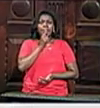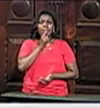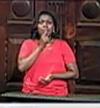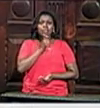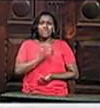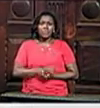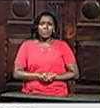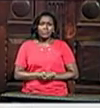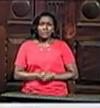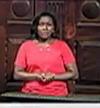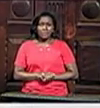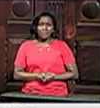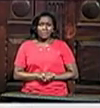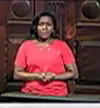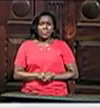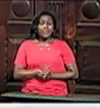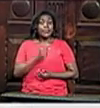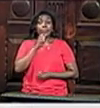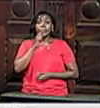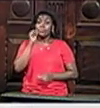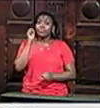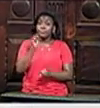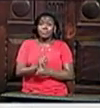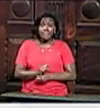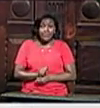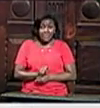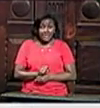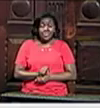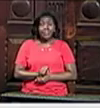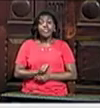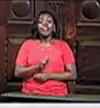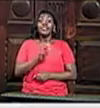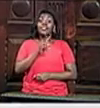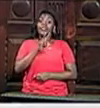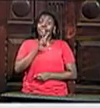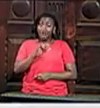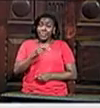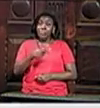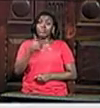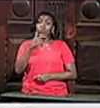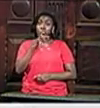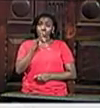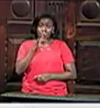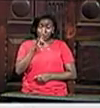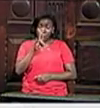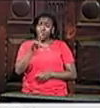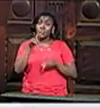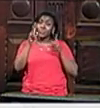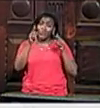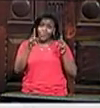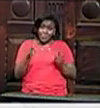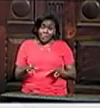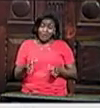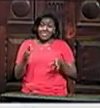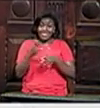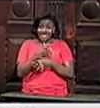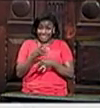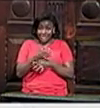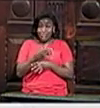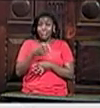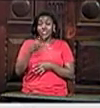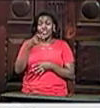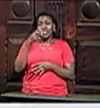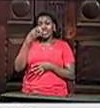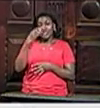digamos sem trégua e vai diretamente caminha no segundo turno nesta perspectiva a cidade de niterói saber a